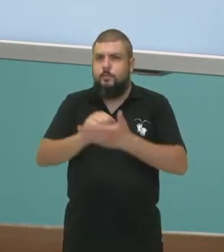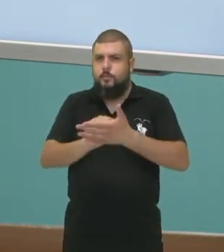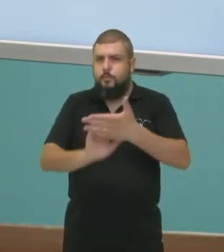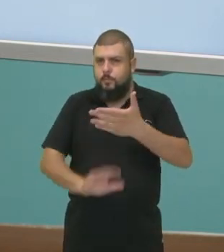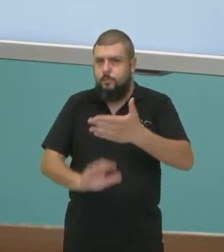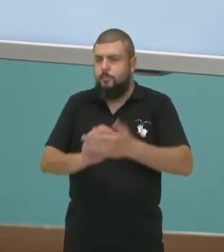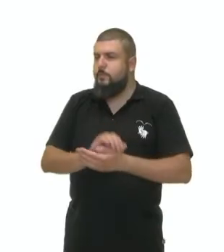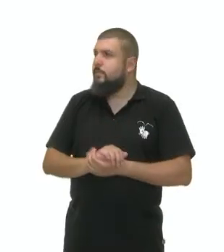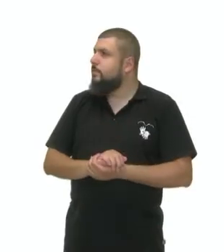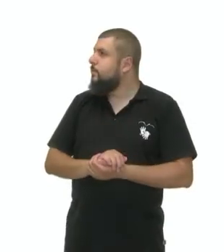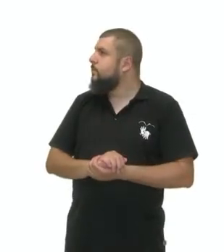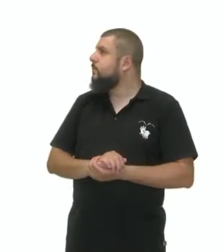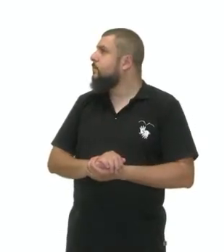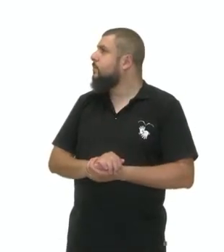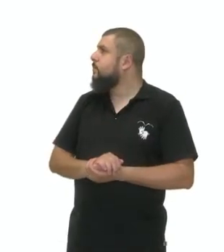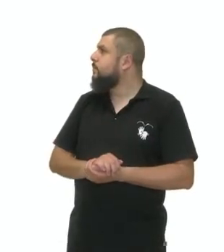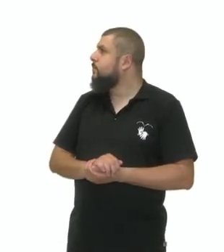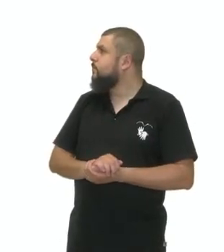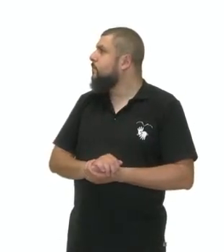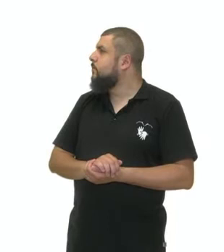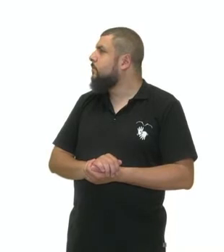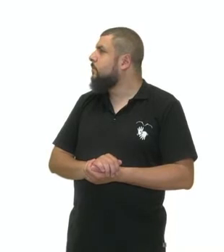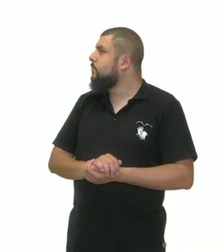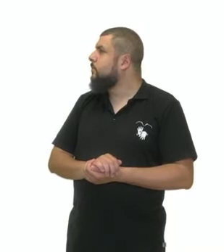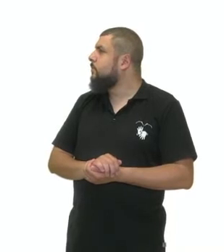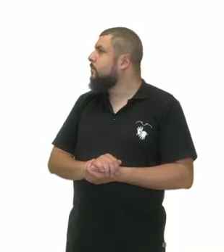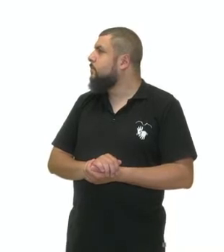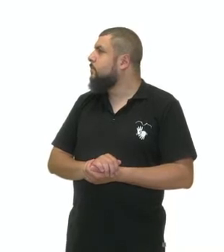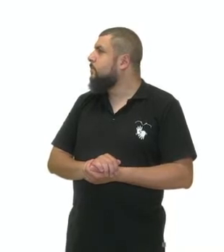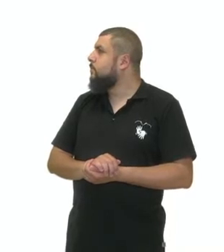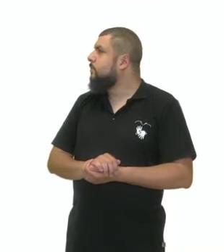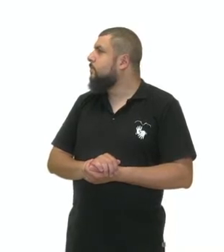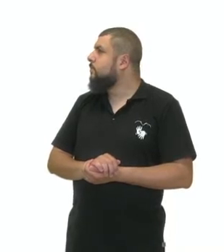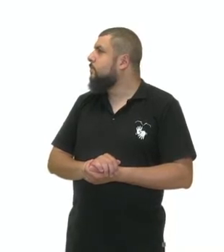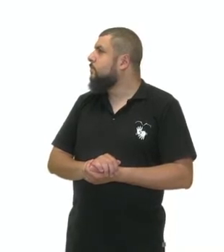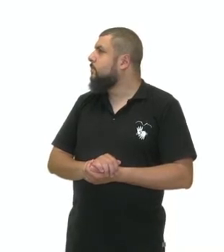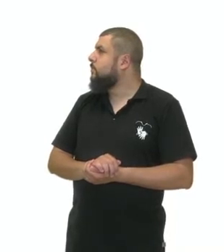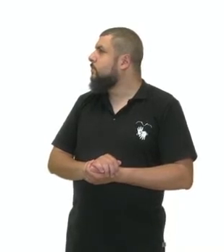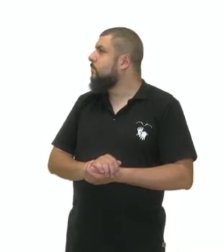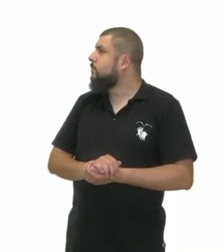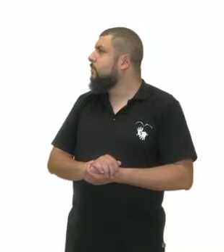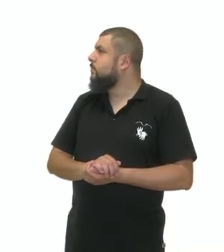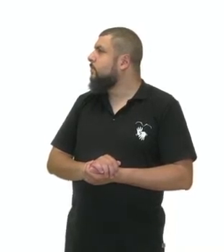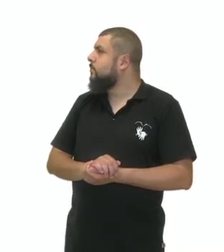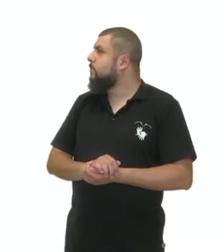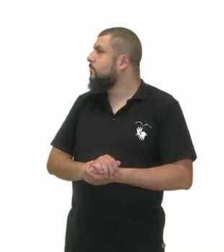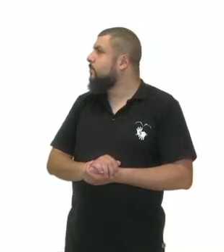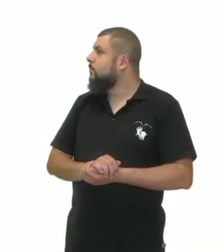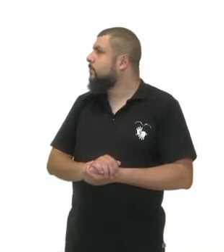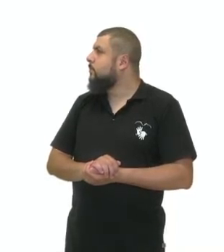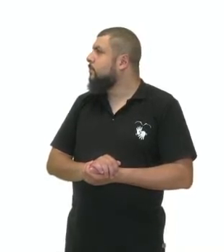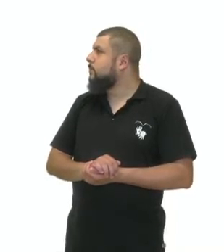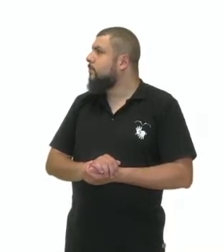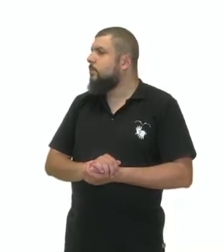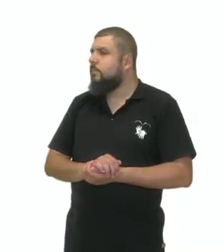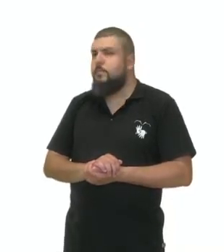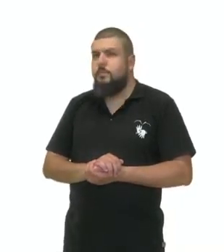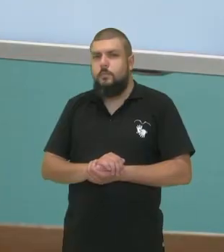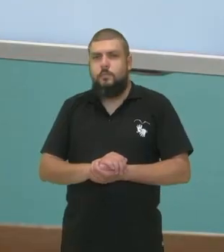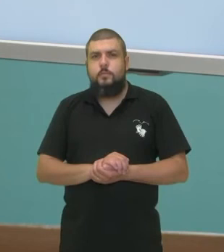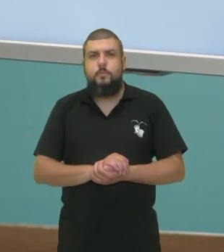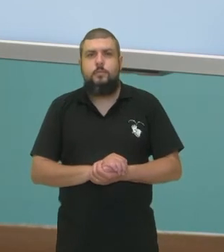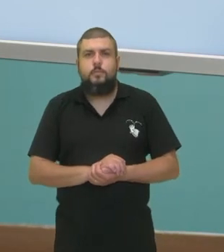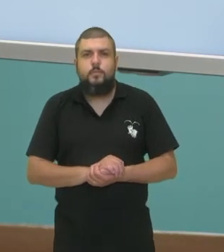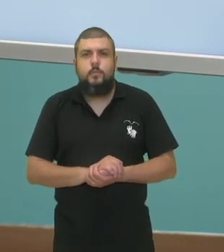notícia, contesta. Las influencias de la moda pueden afectar negativamente a los jóvenes. Justifica